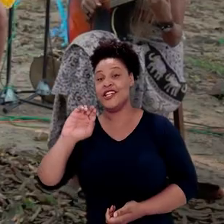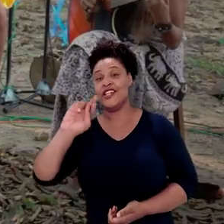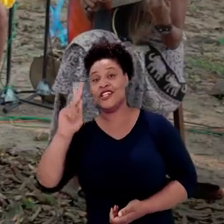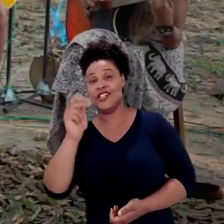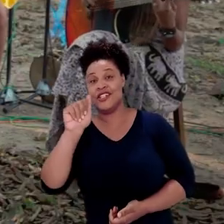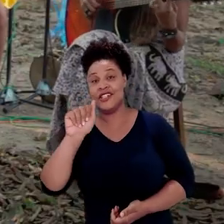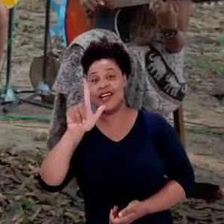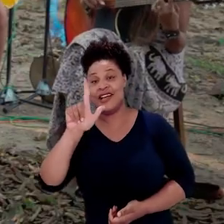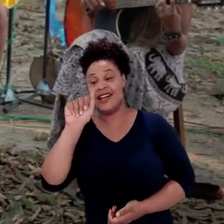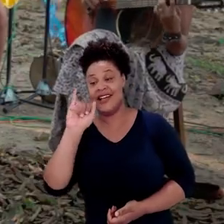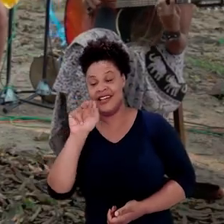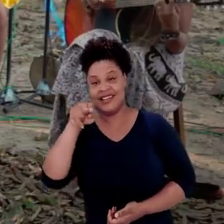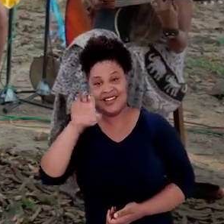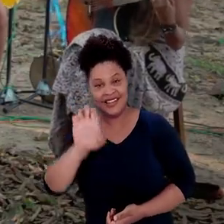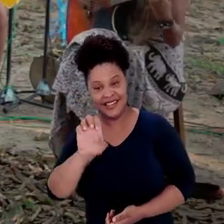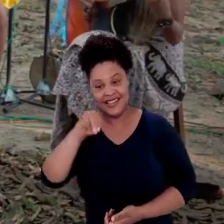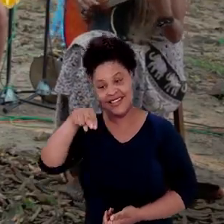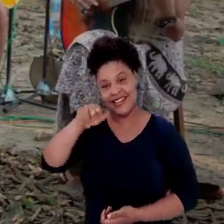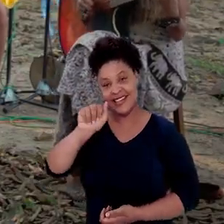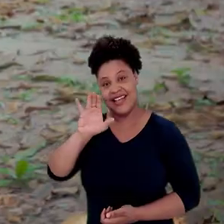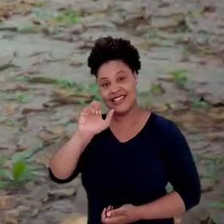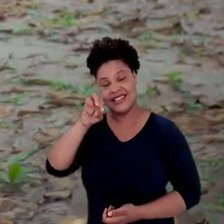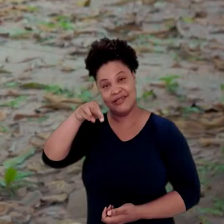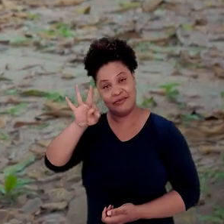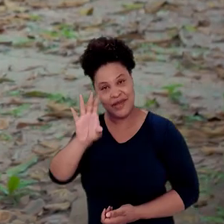E à minha esquerda, Charlaine Nascimento.